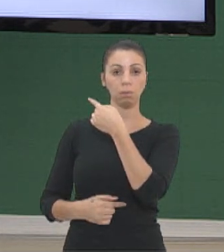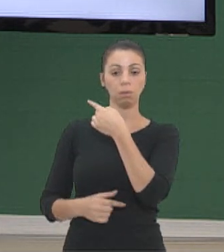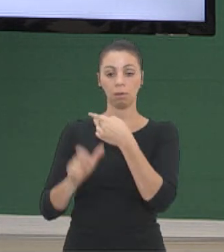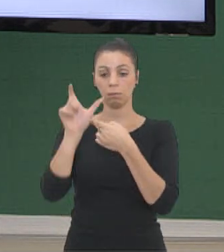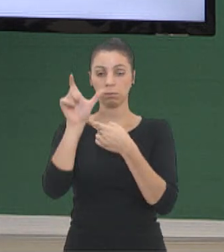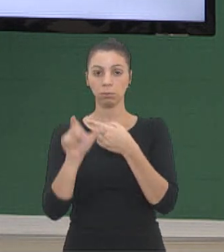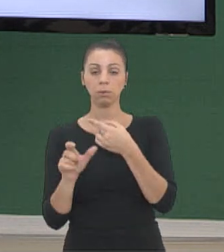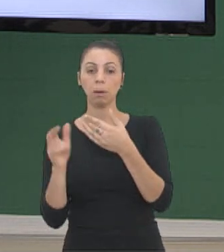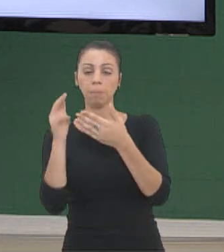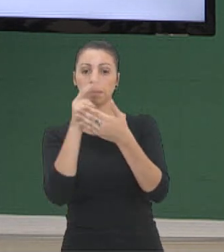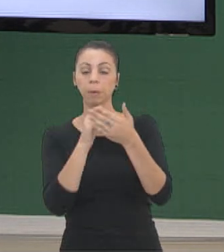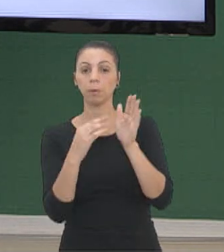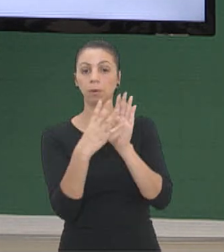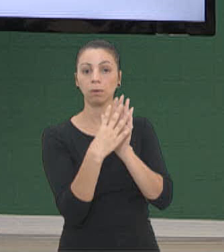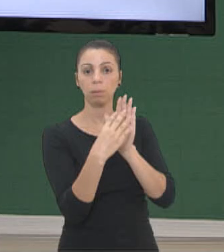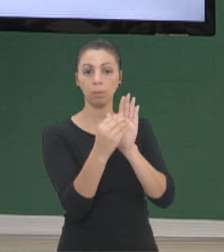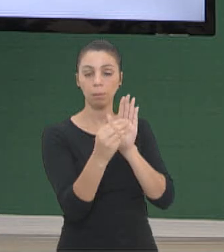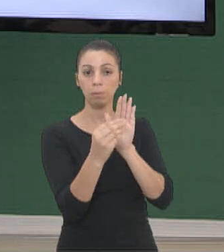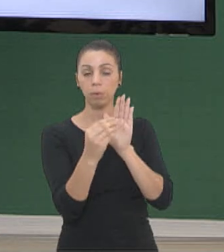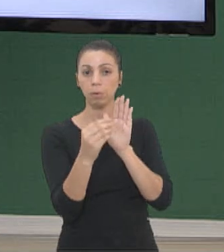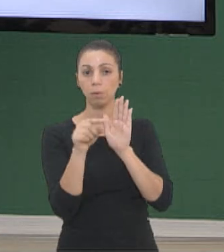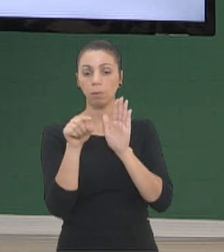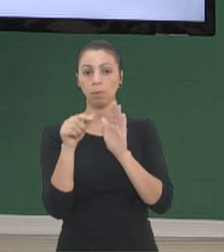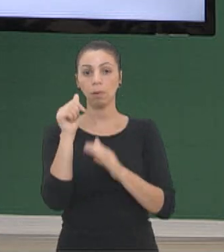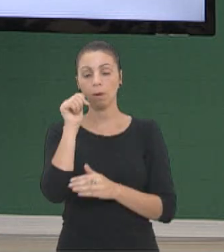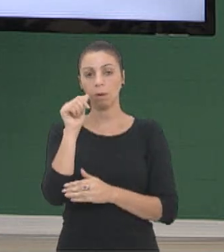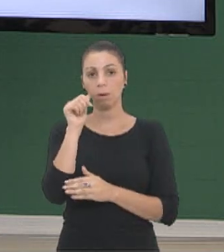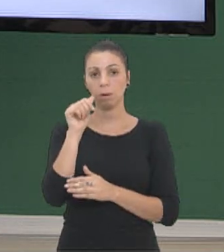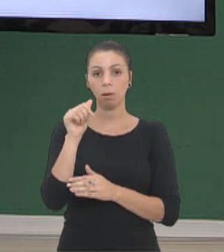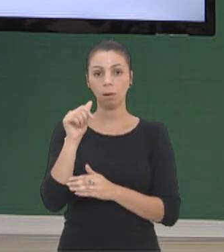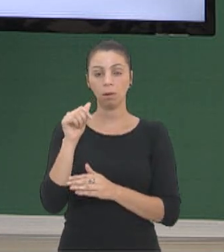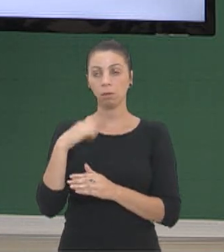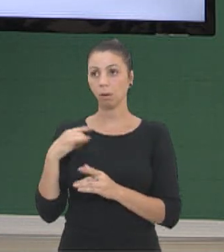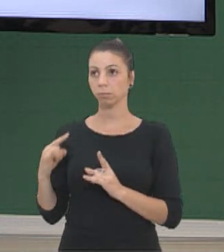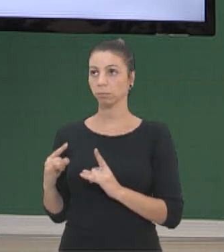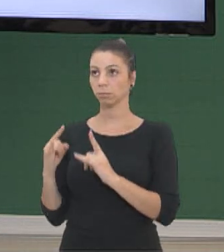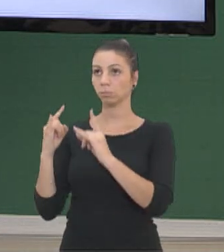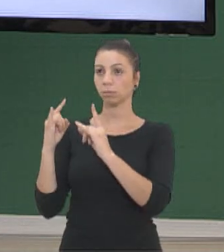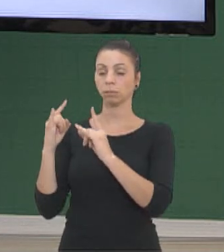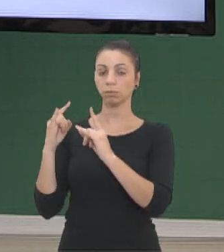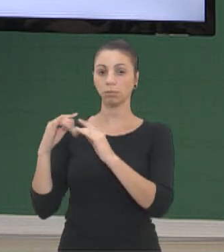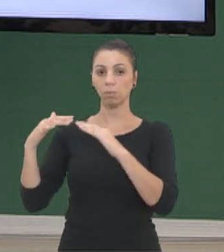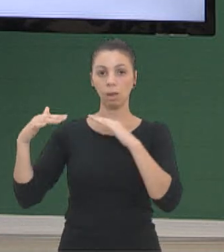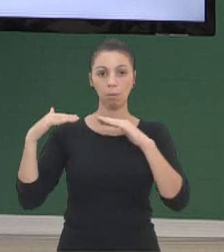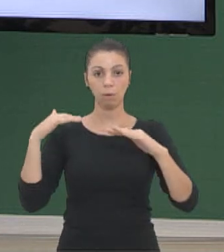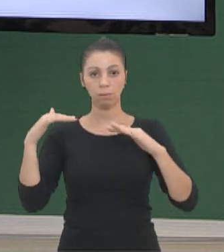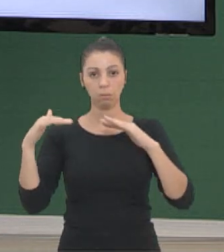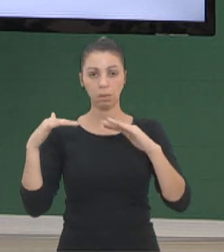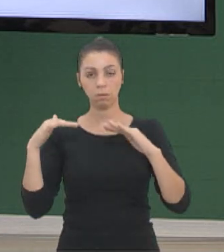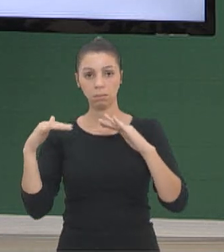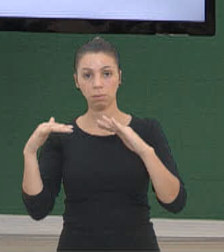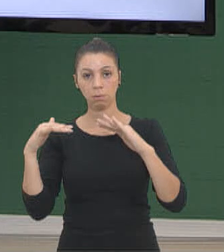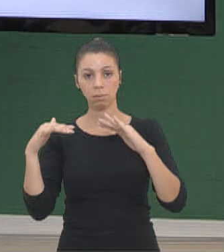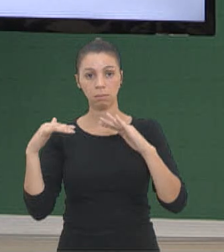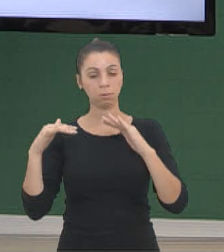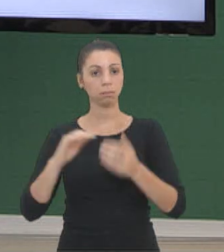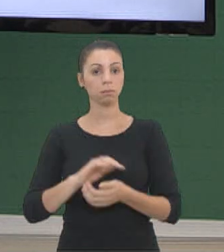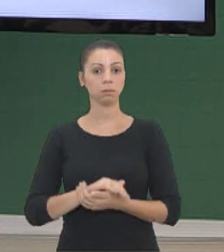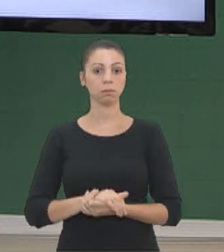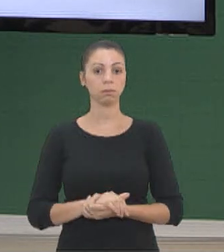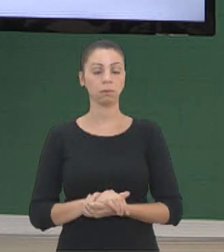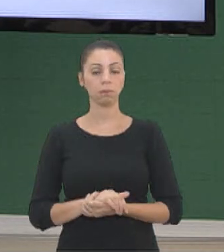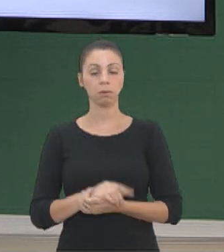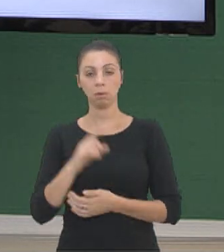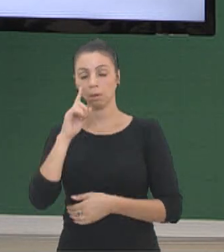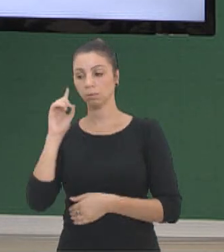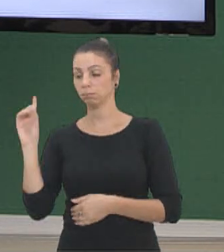dela, o David, ele estava num apartamento de frente, e quando ele percebeu a movimentação, ele